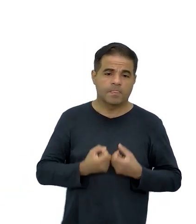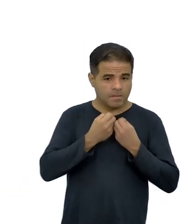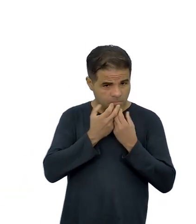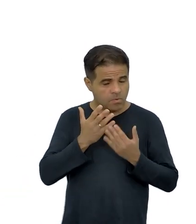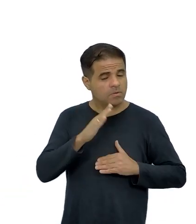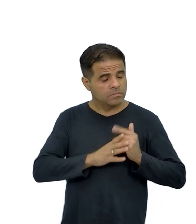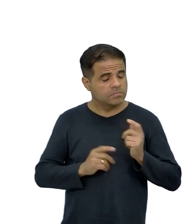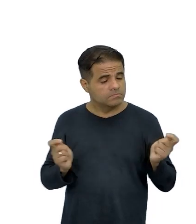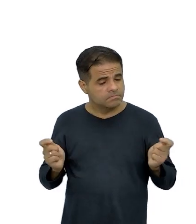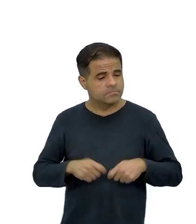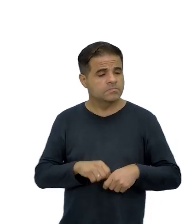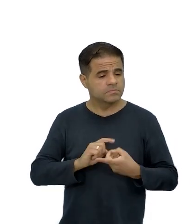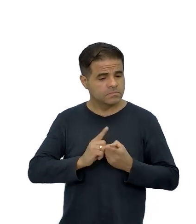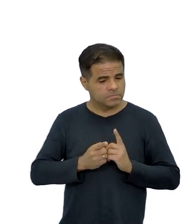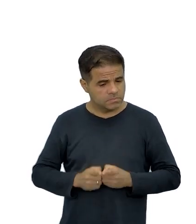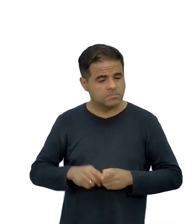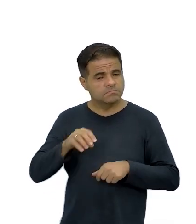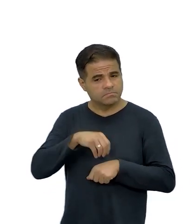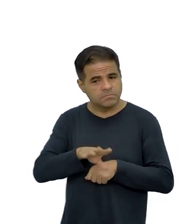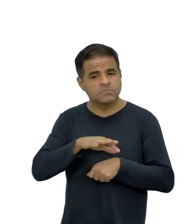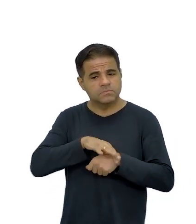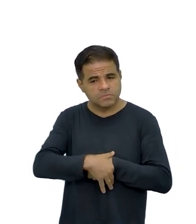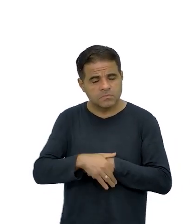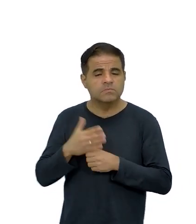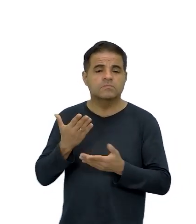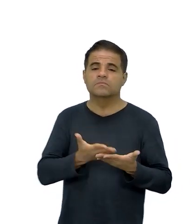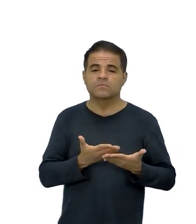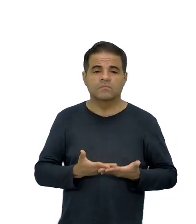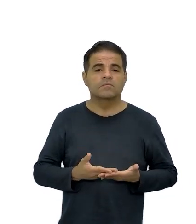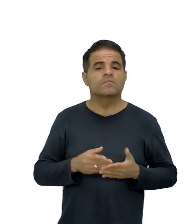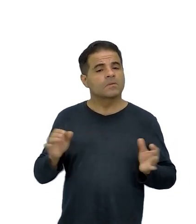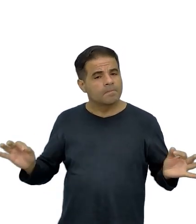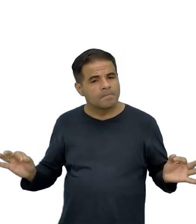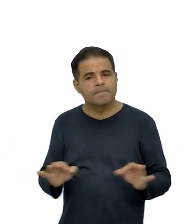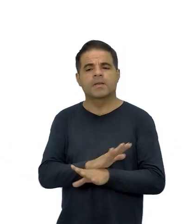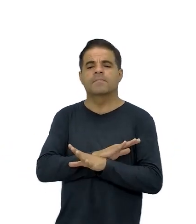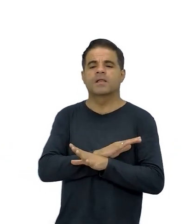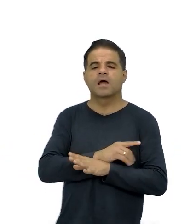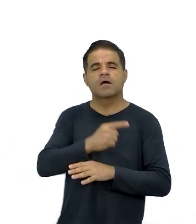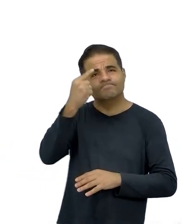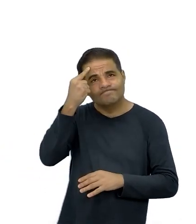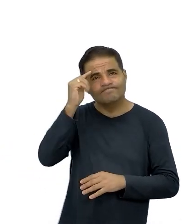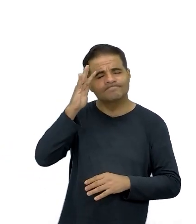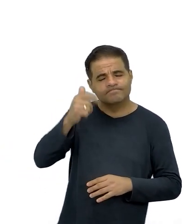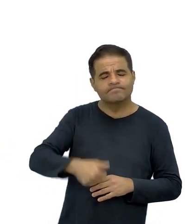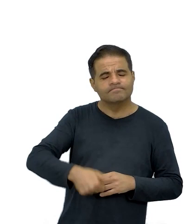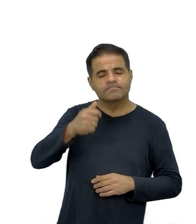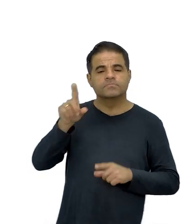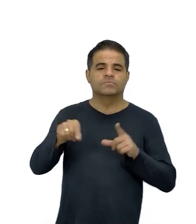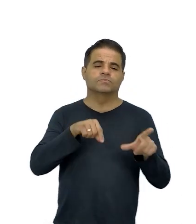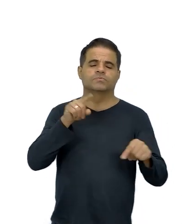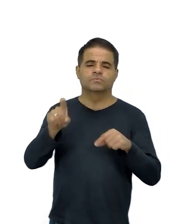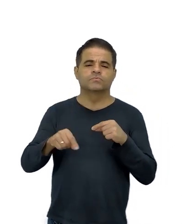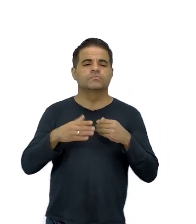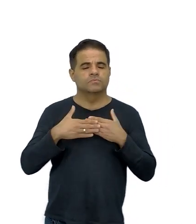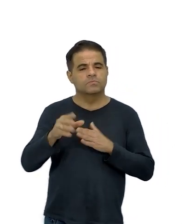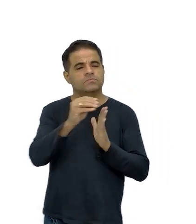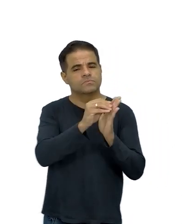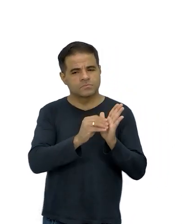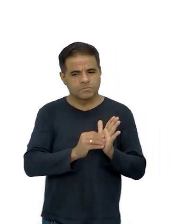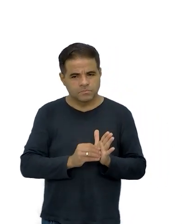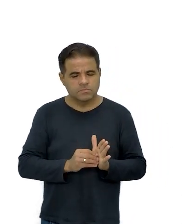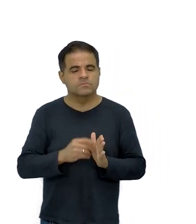boas condições didáticas garantidas, os estudantes estarão preparados para pensar nas melhores escolhas para